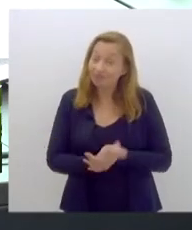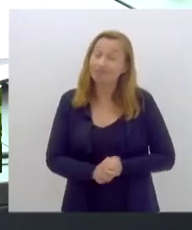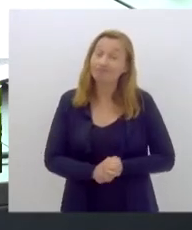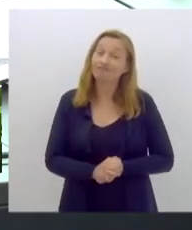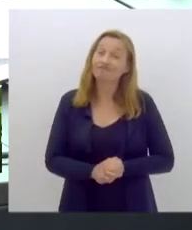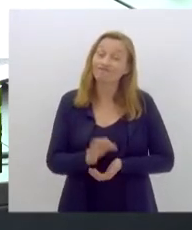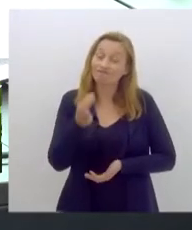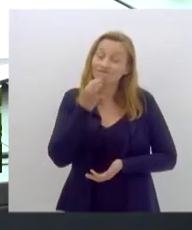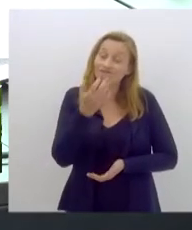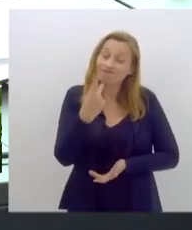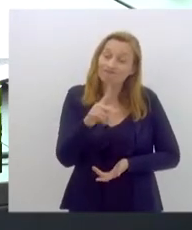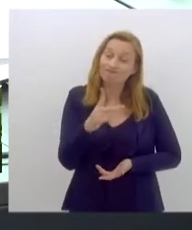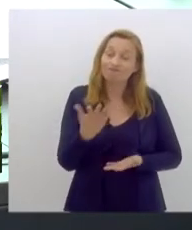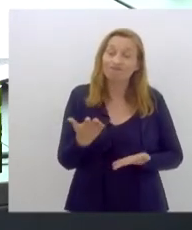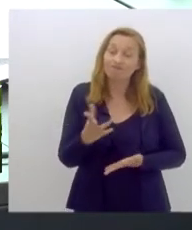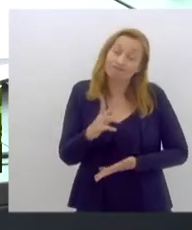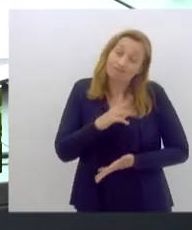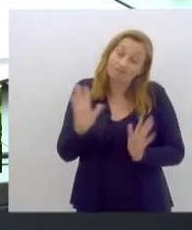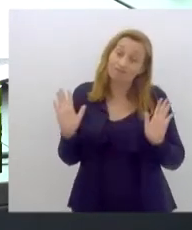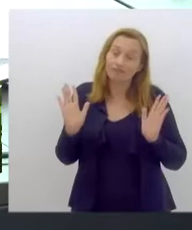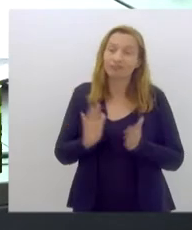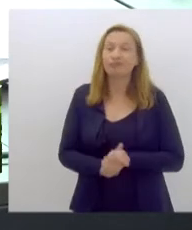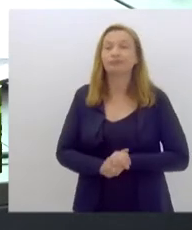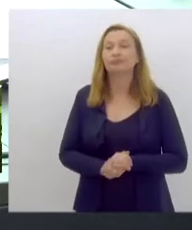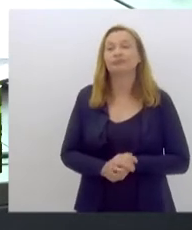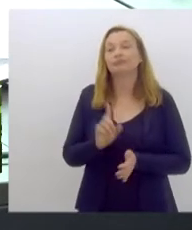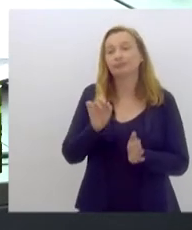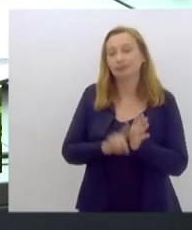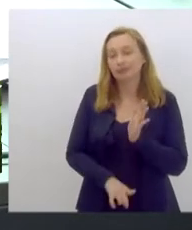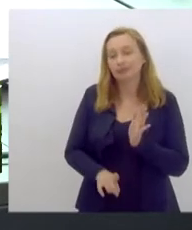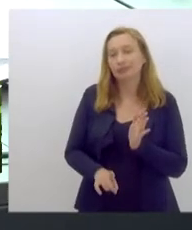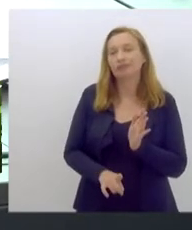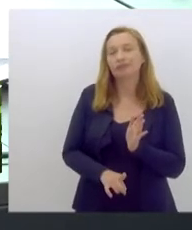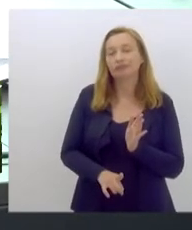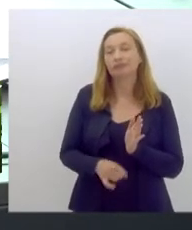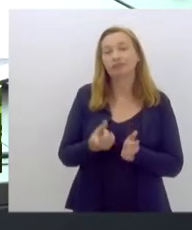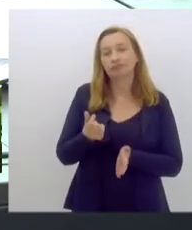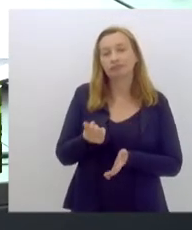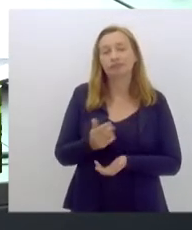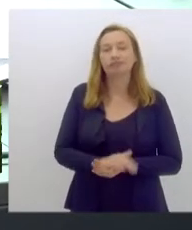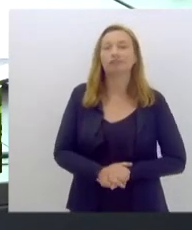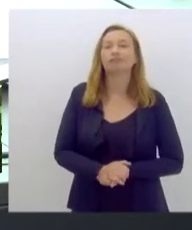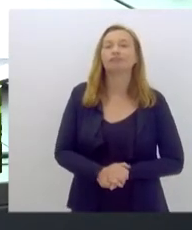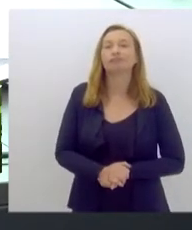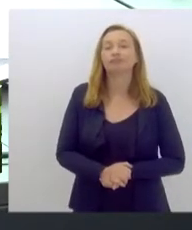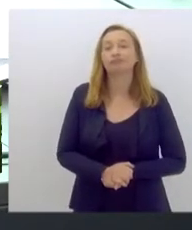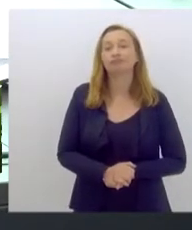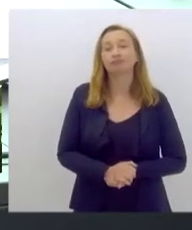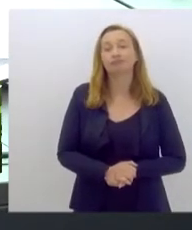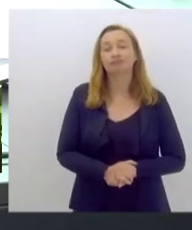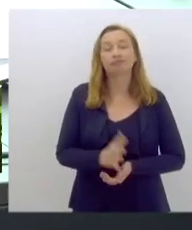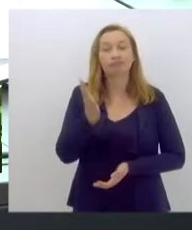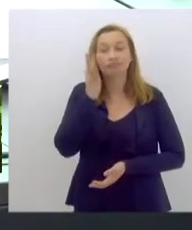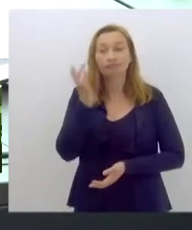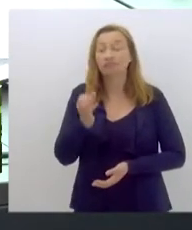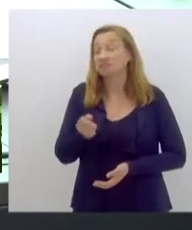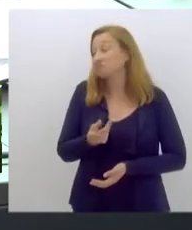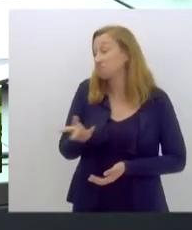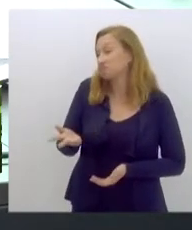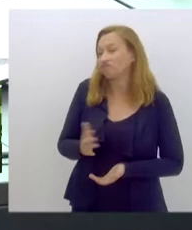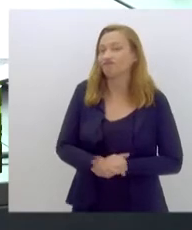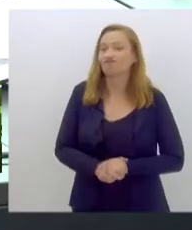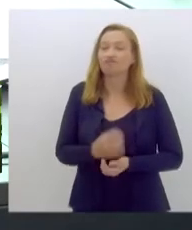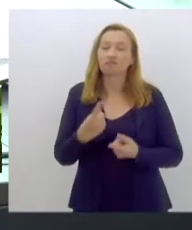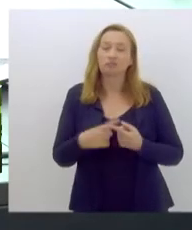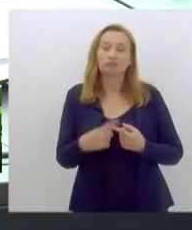dele também pessoal, que também reduz receita. Só que nem não sabemos nem quanto, né? Porque